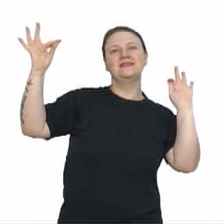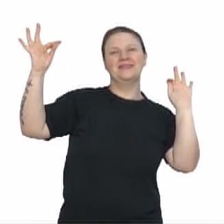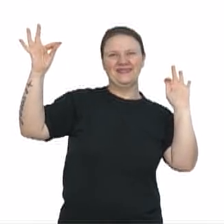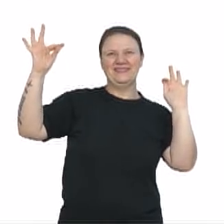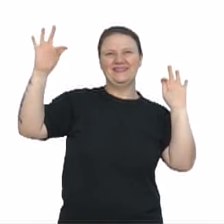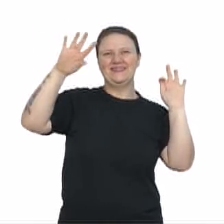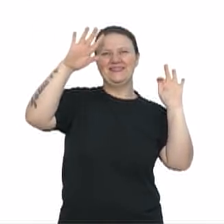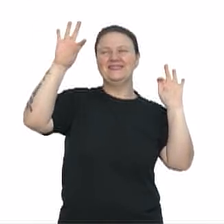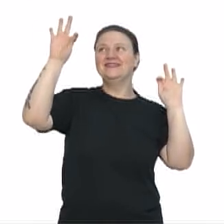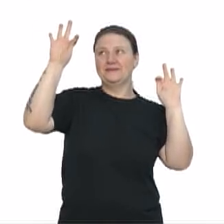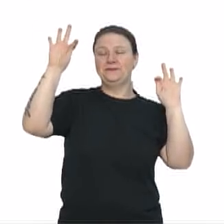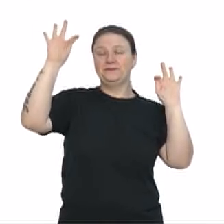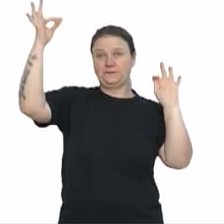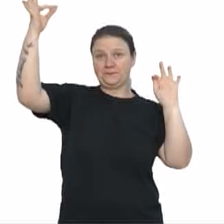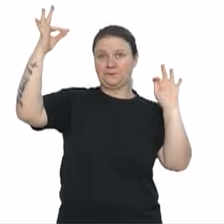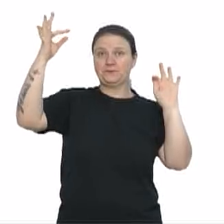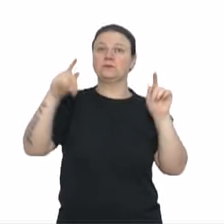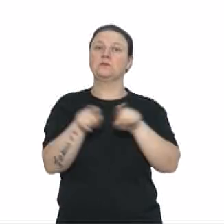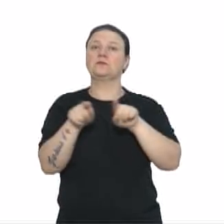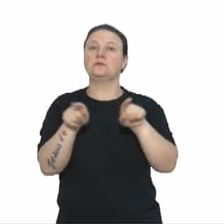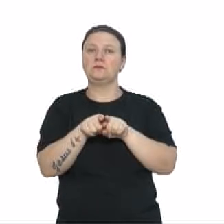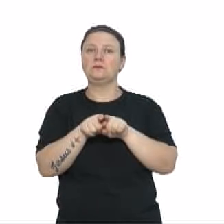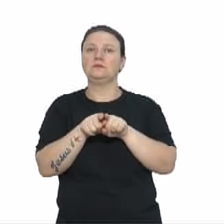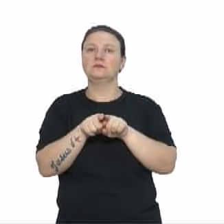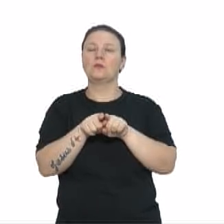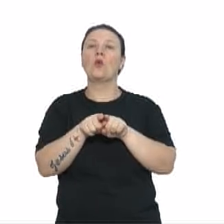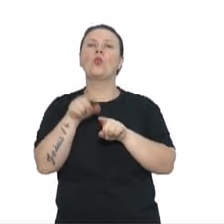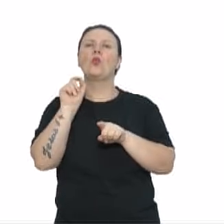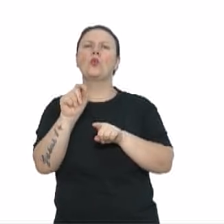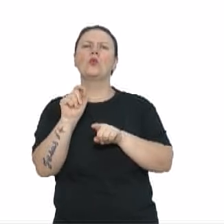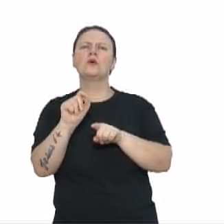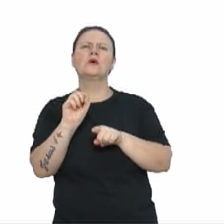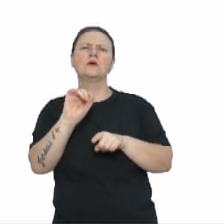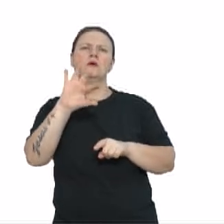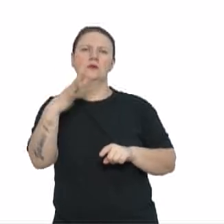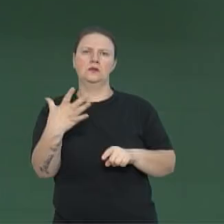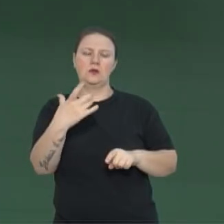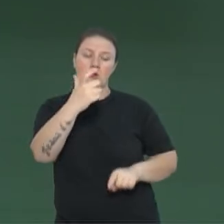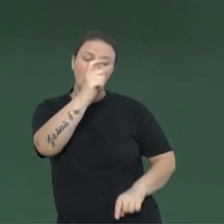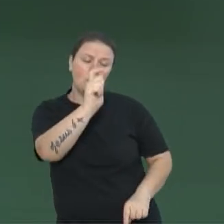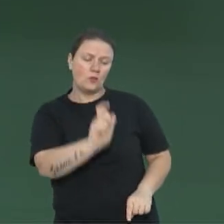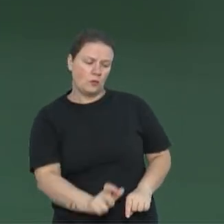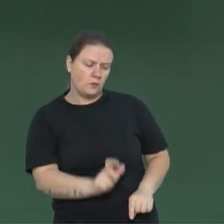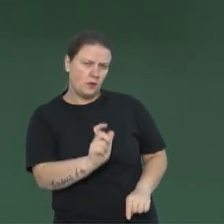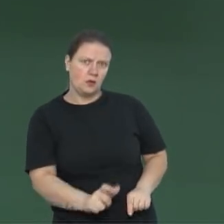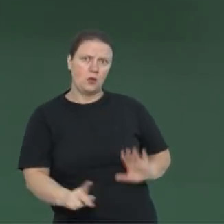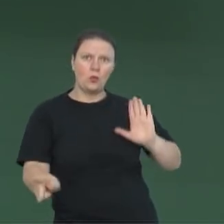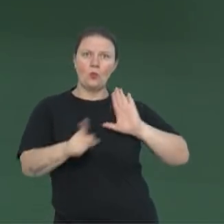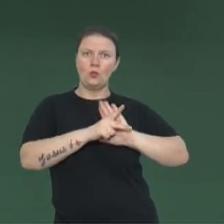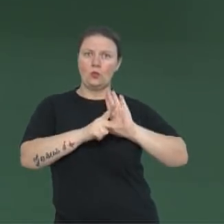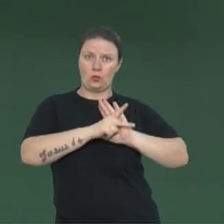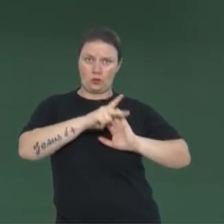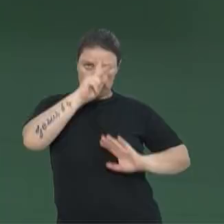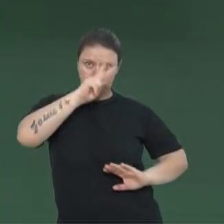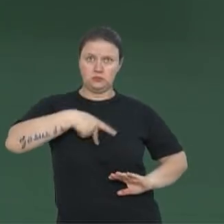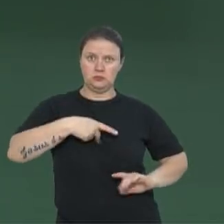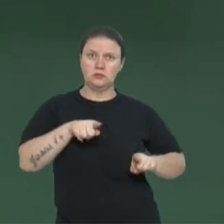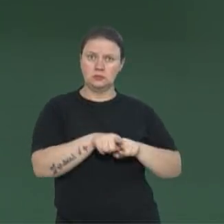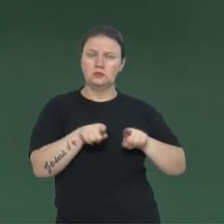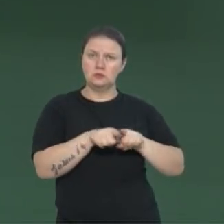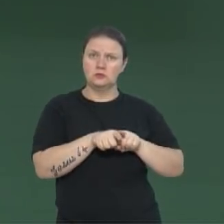espetada. Tornou-se seu alter ego, ou seja, é como se fosse um personagem dele mesmo, do Marcel